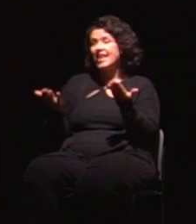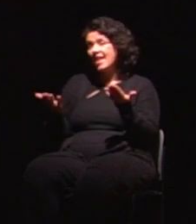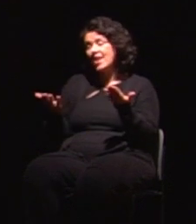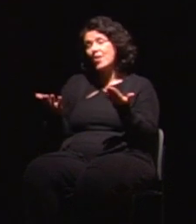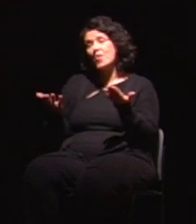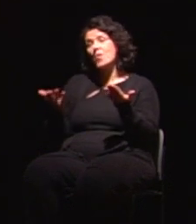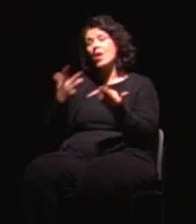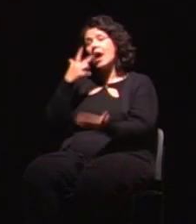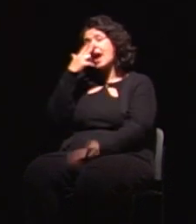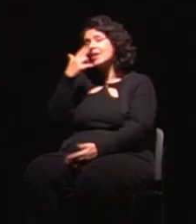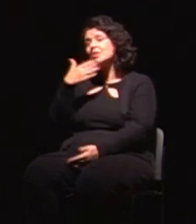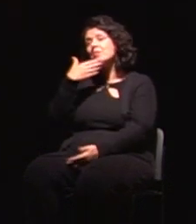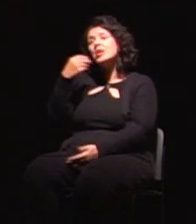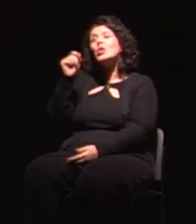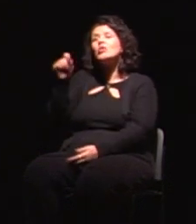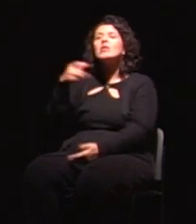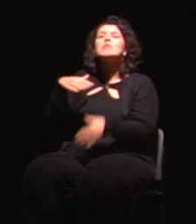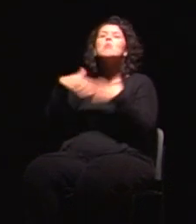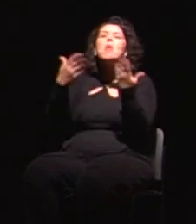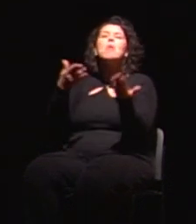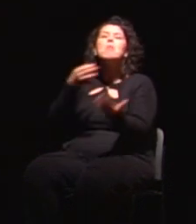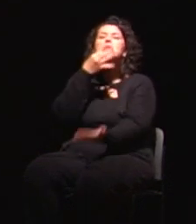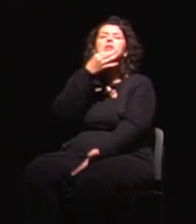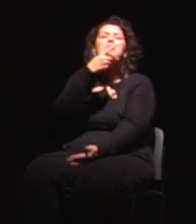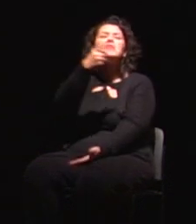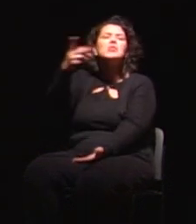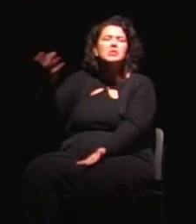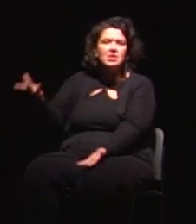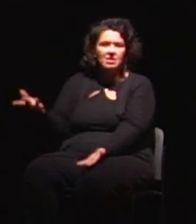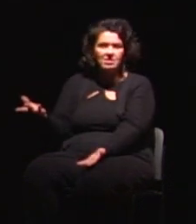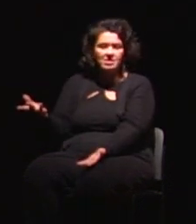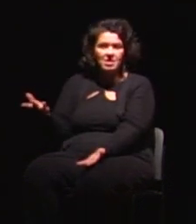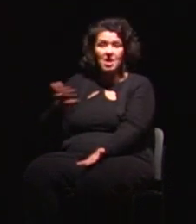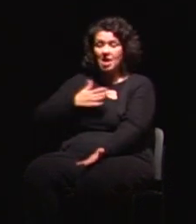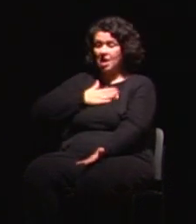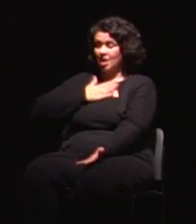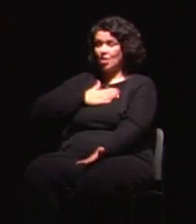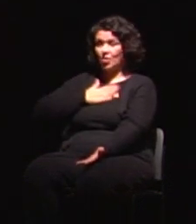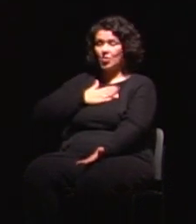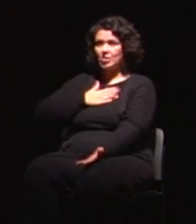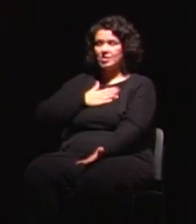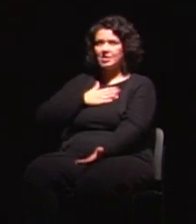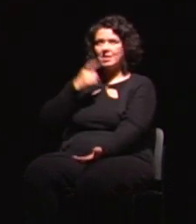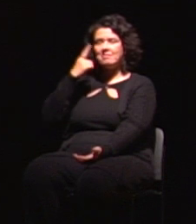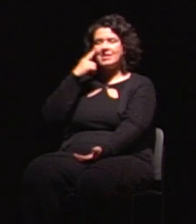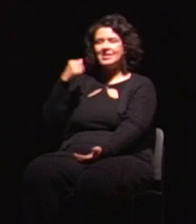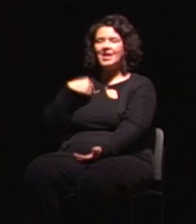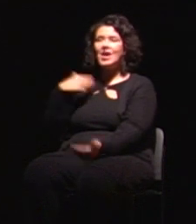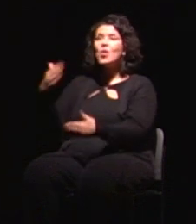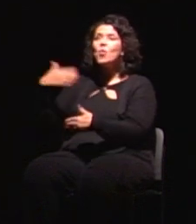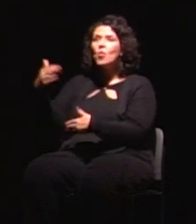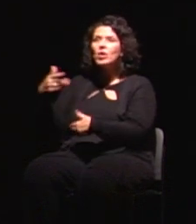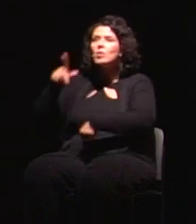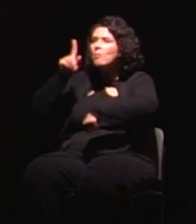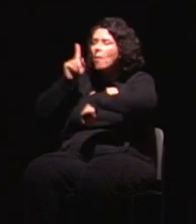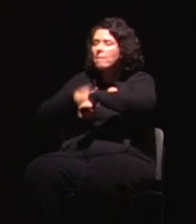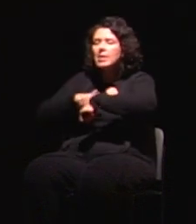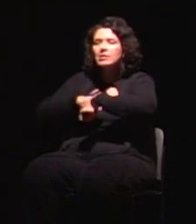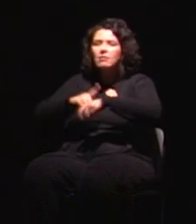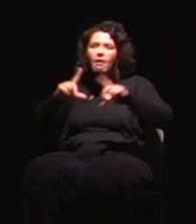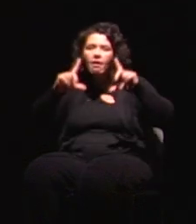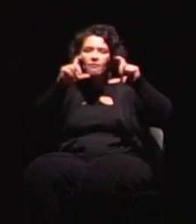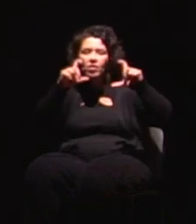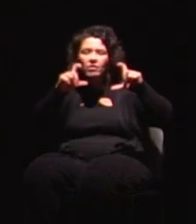Eu prefiro. O que vocês acham, né? Porque eu gostaria de ver a hora que a Estefânia fotografou isso, o que ela pensou